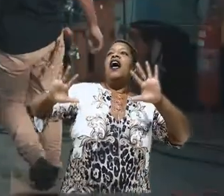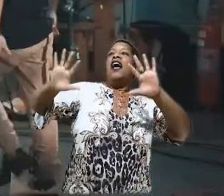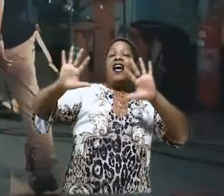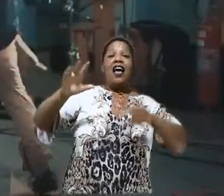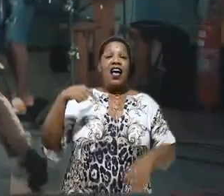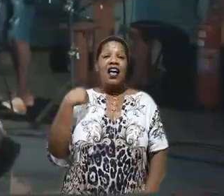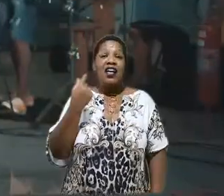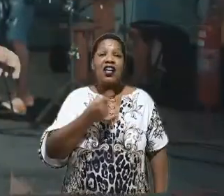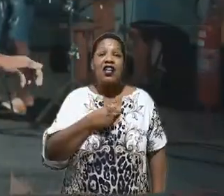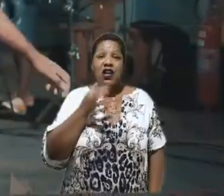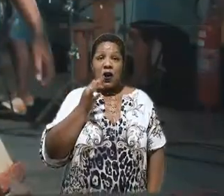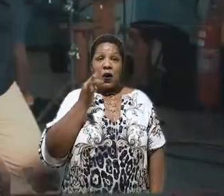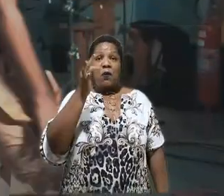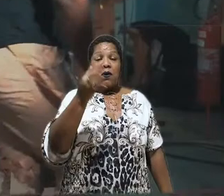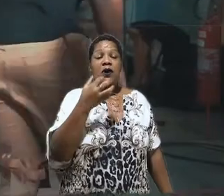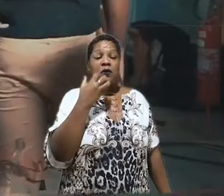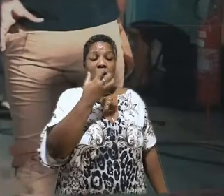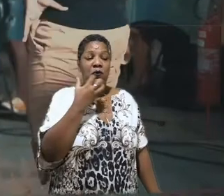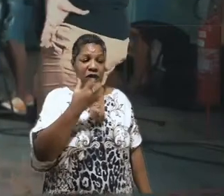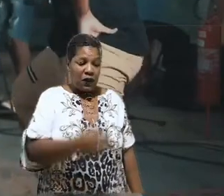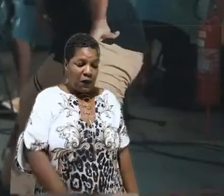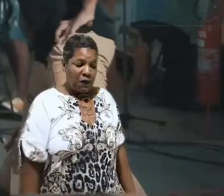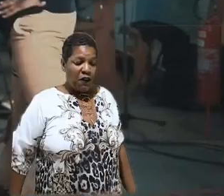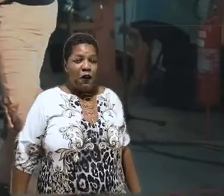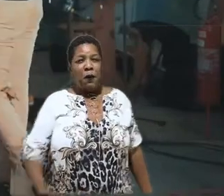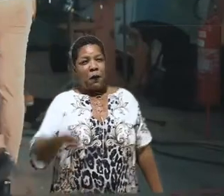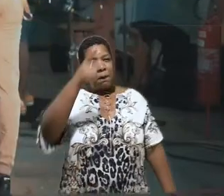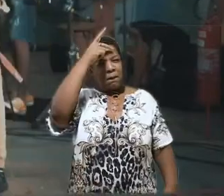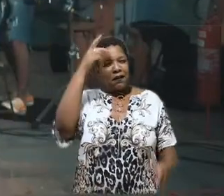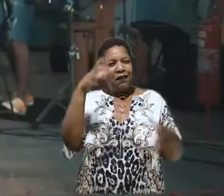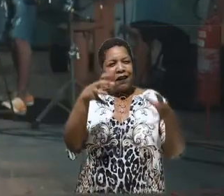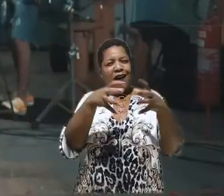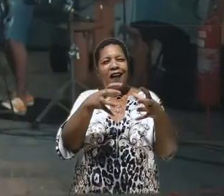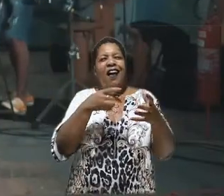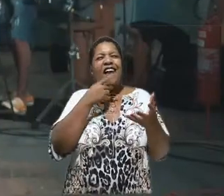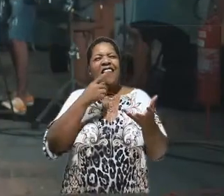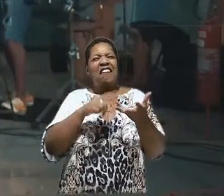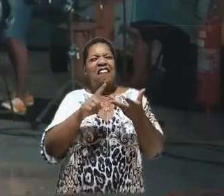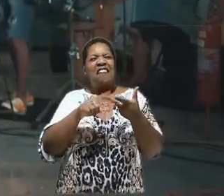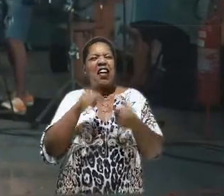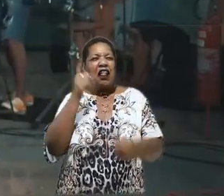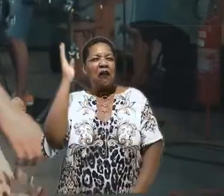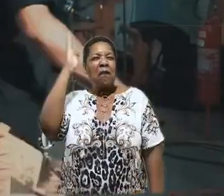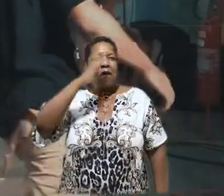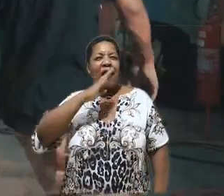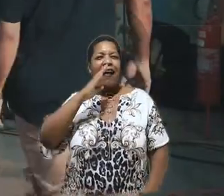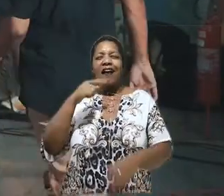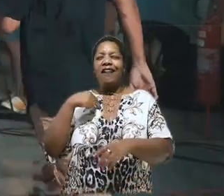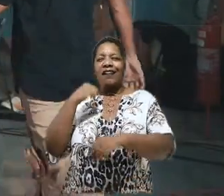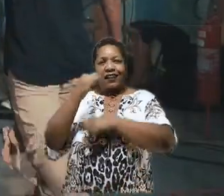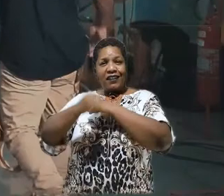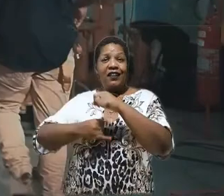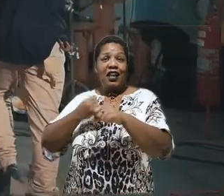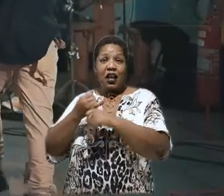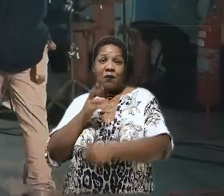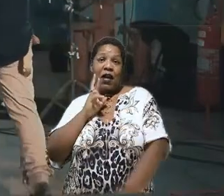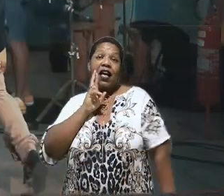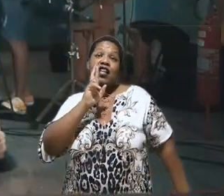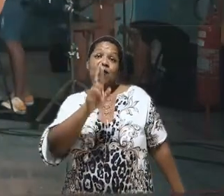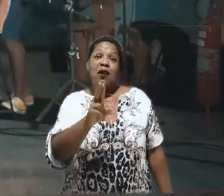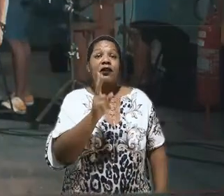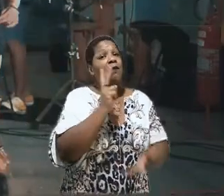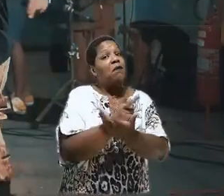até a próxima música é para aquela galera que vive falando da M na internet e a minha resposta